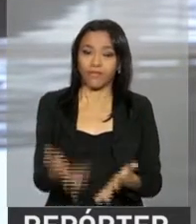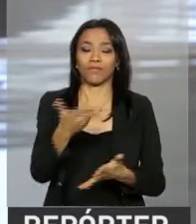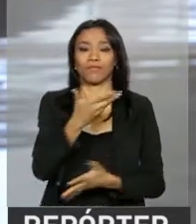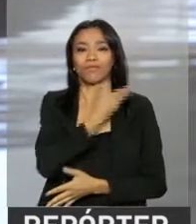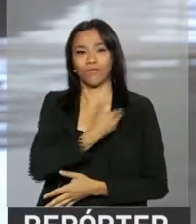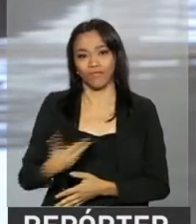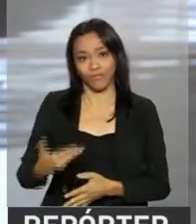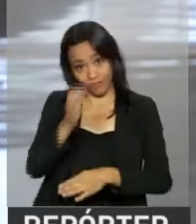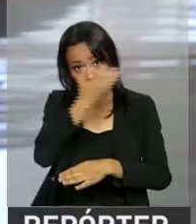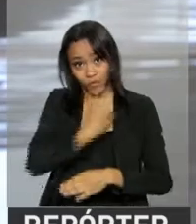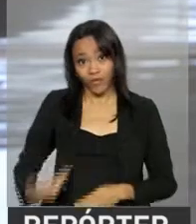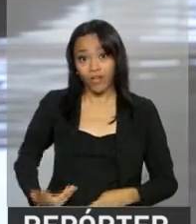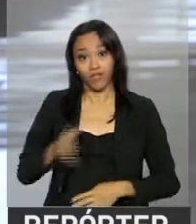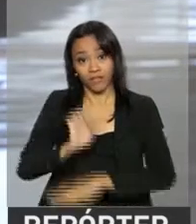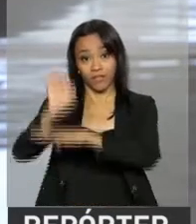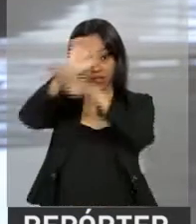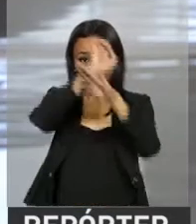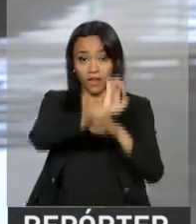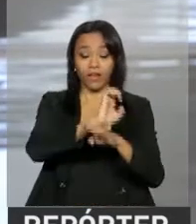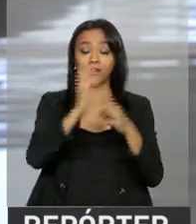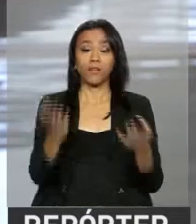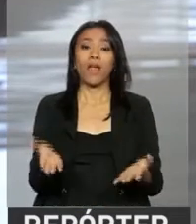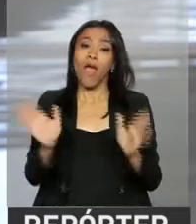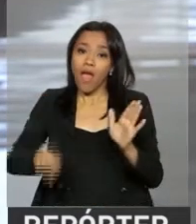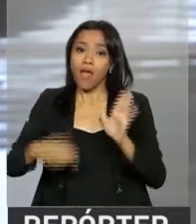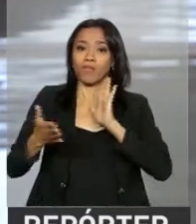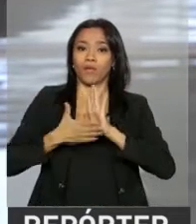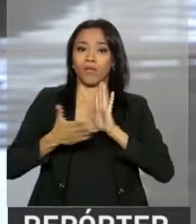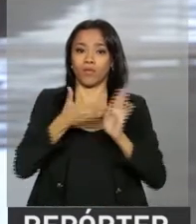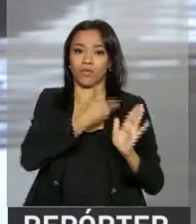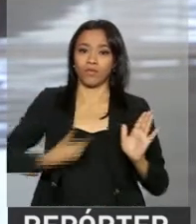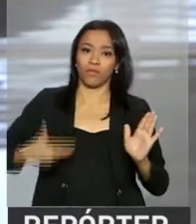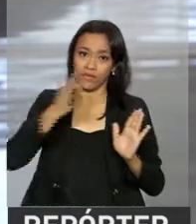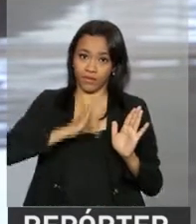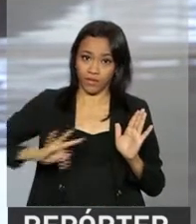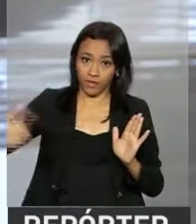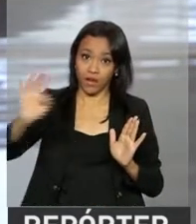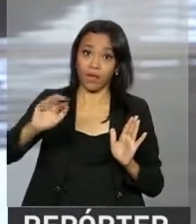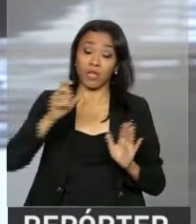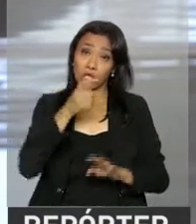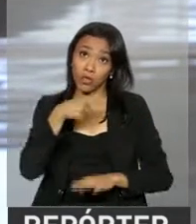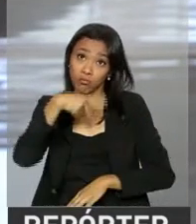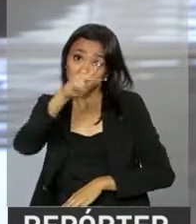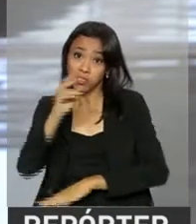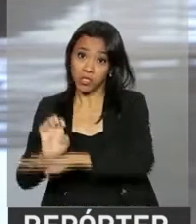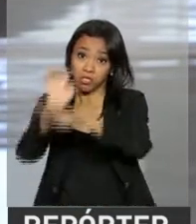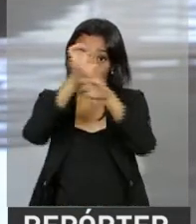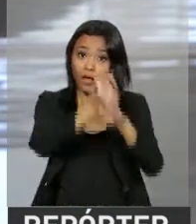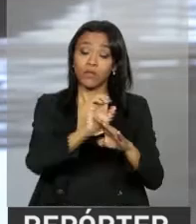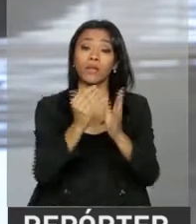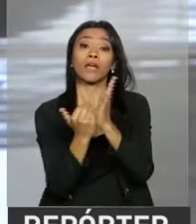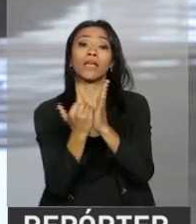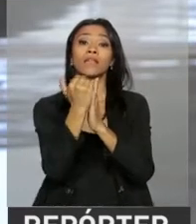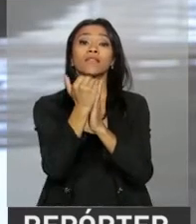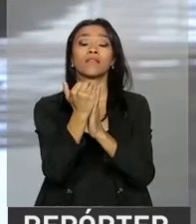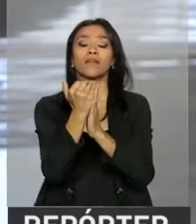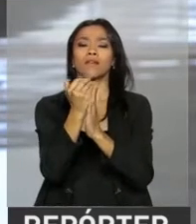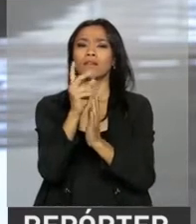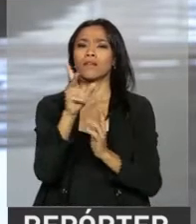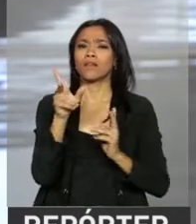à proposta para o governo federal com essas despesas estaduais podem crescer apenas o equivalente à inflação